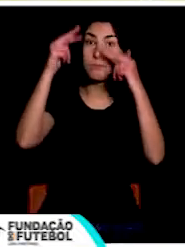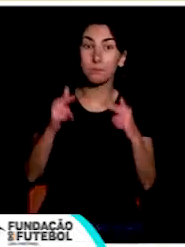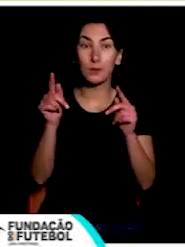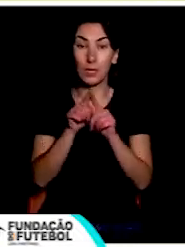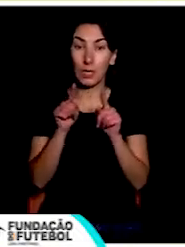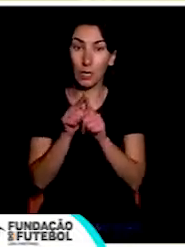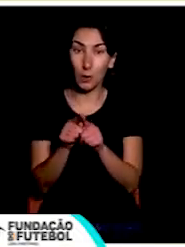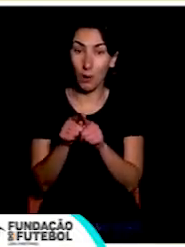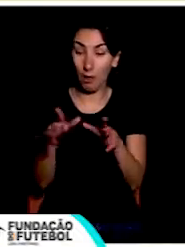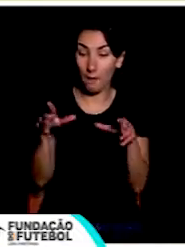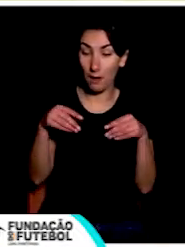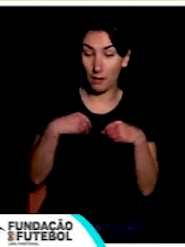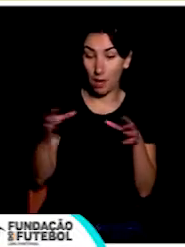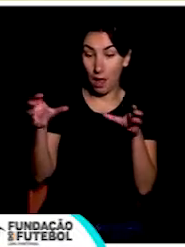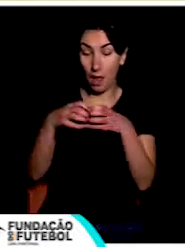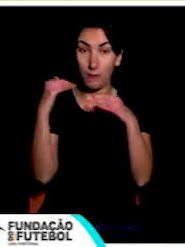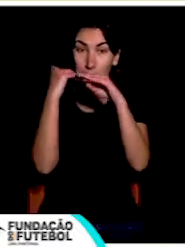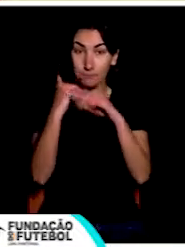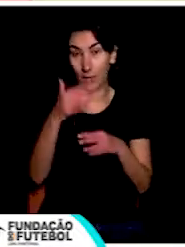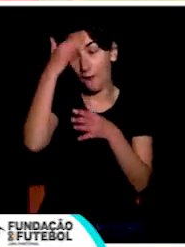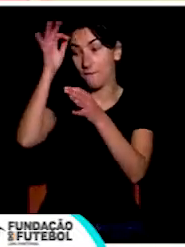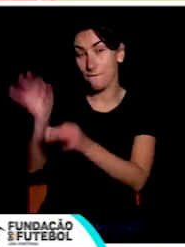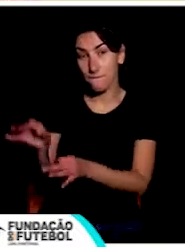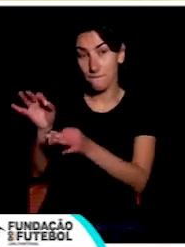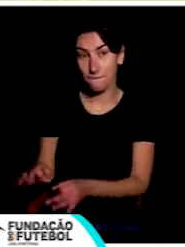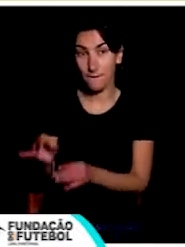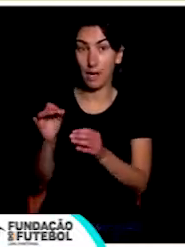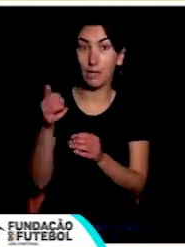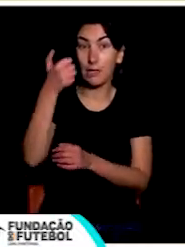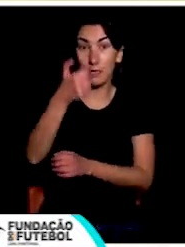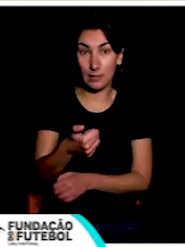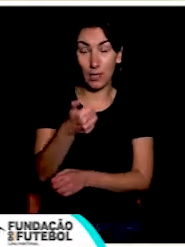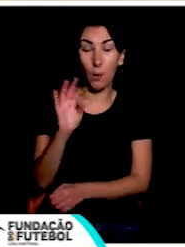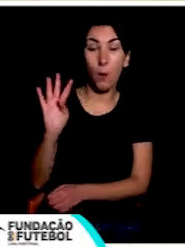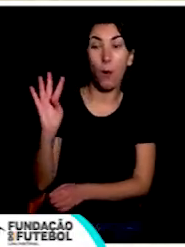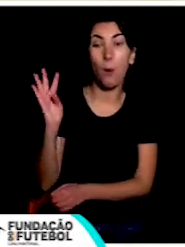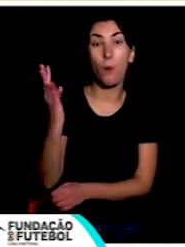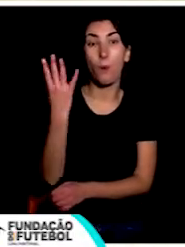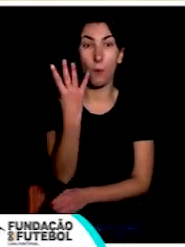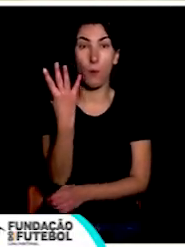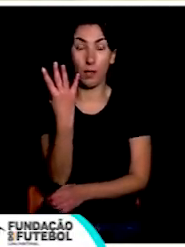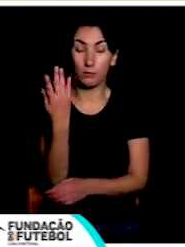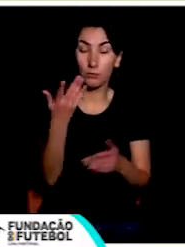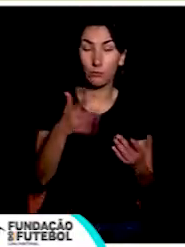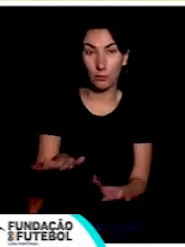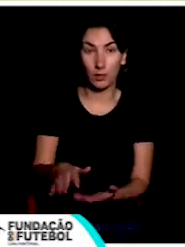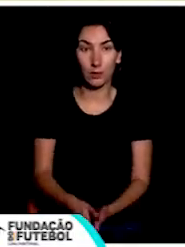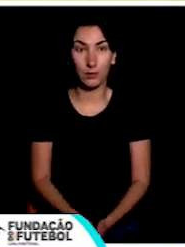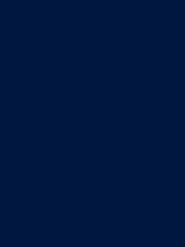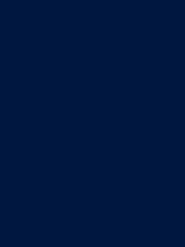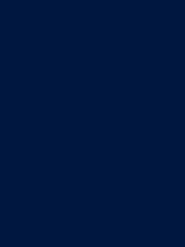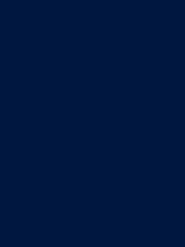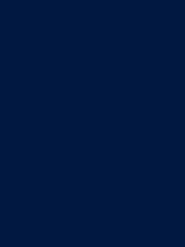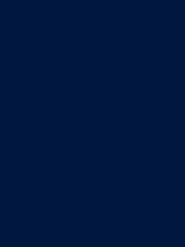vai receber a equipa com mais empates na prova, o Vila Franquense. Soma 5, 4 dos quais nas últimas 4